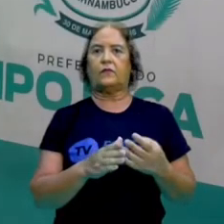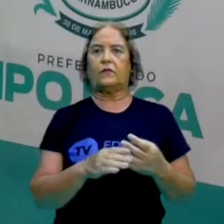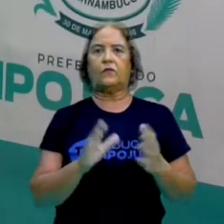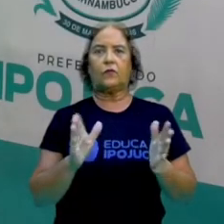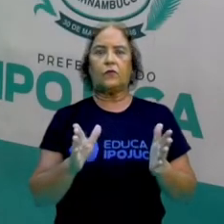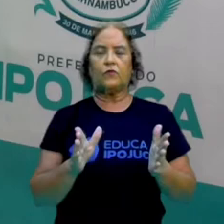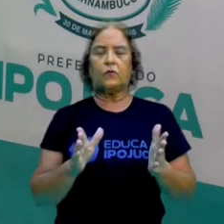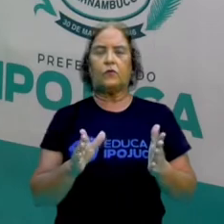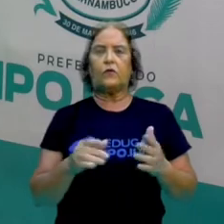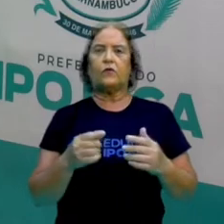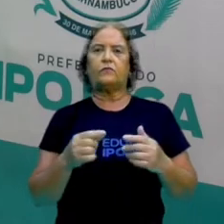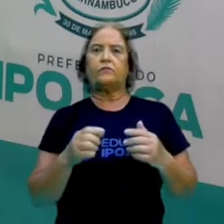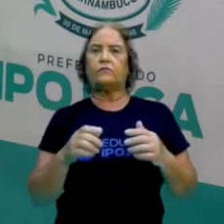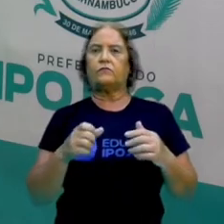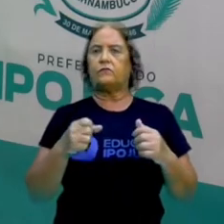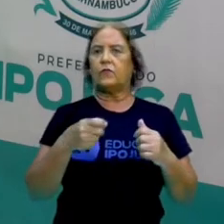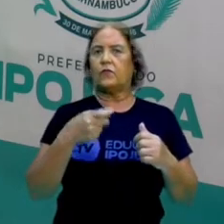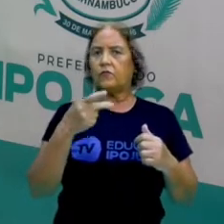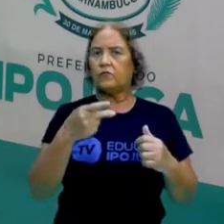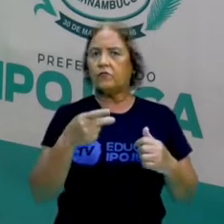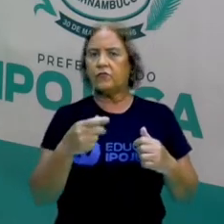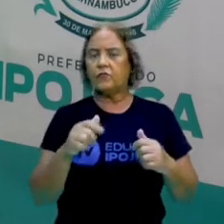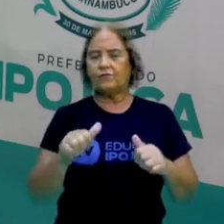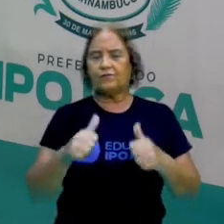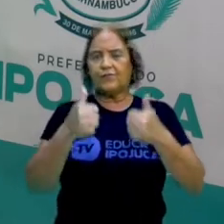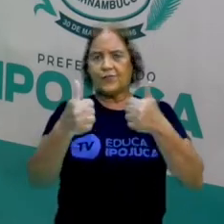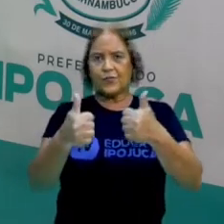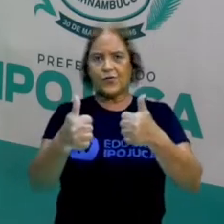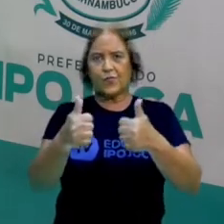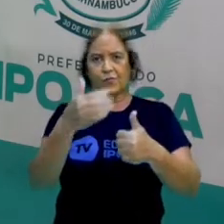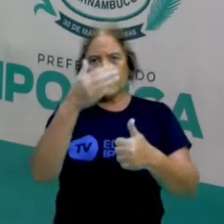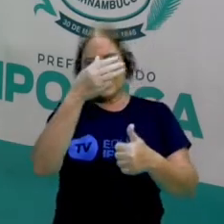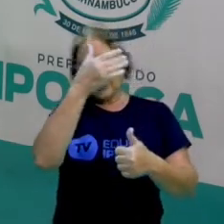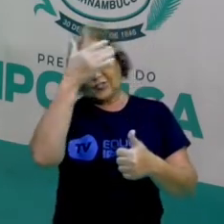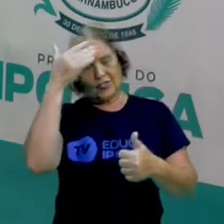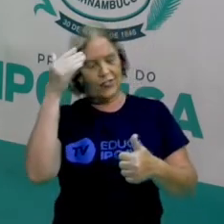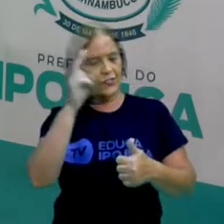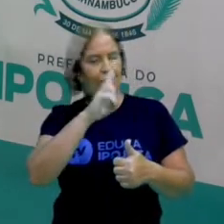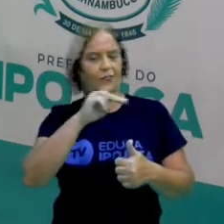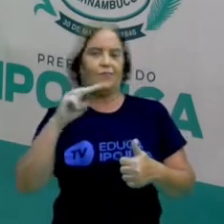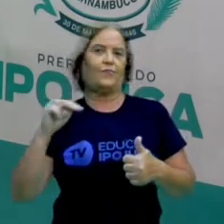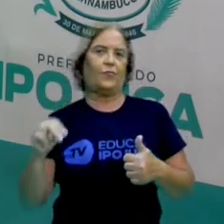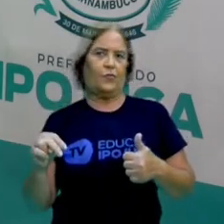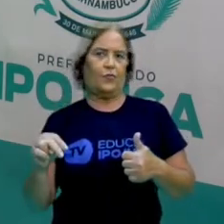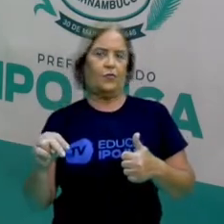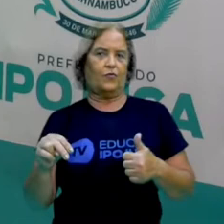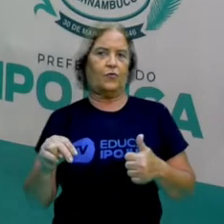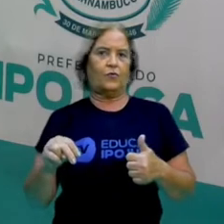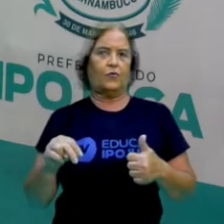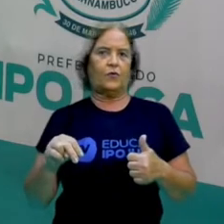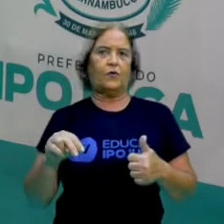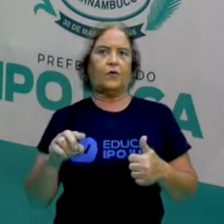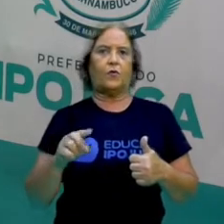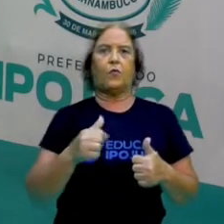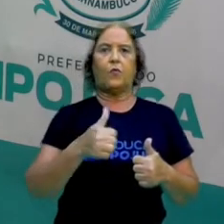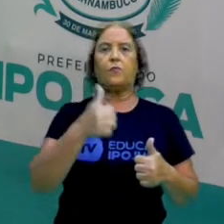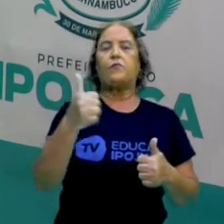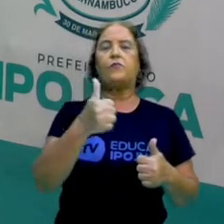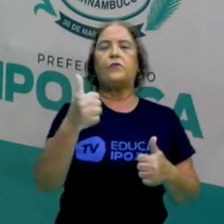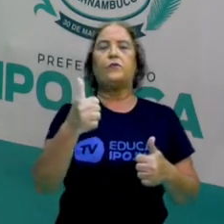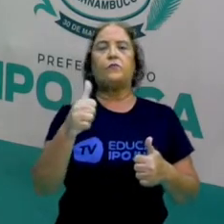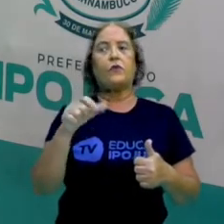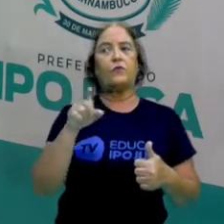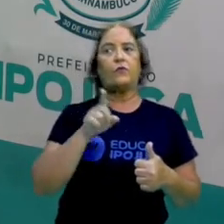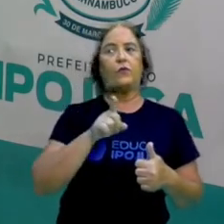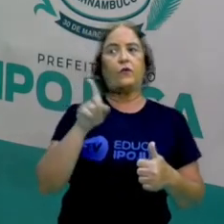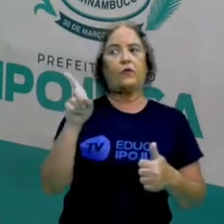para você bem legal, para você nunca mais esquecer que o he quer dizer ele e que o she quer dizer ela.